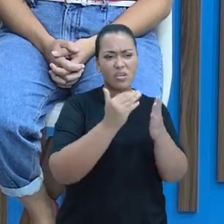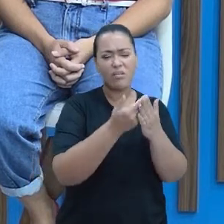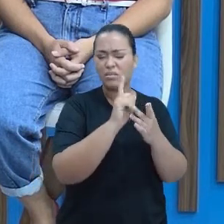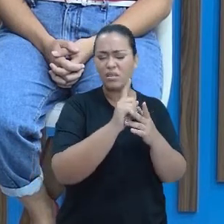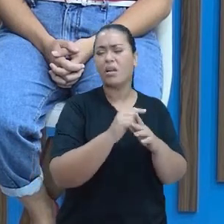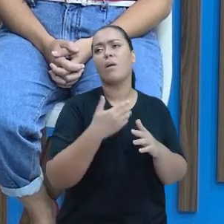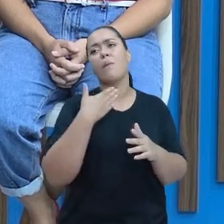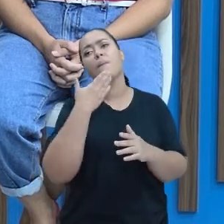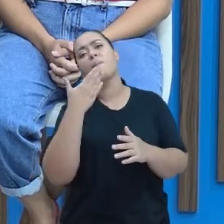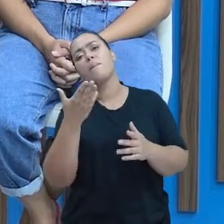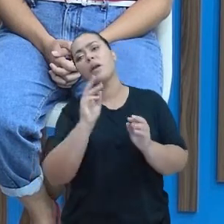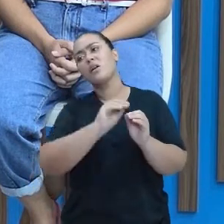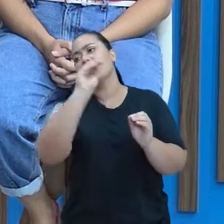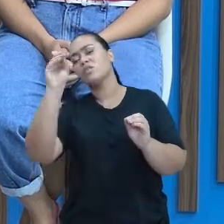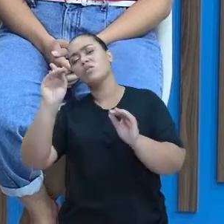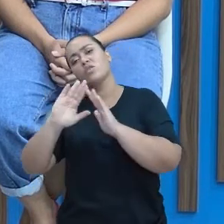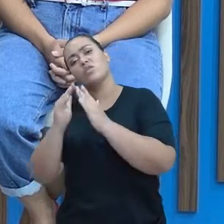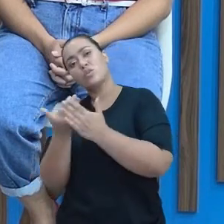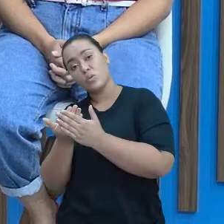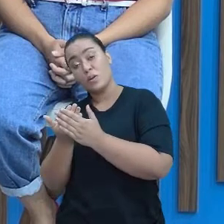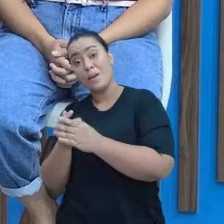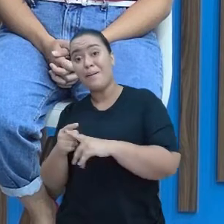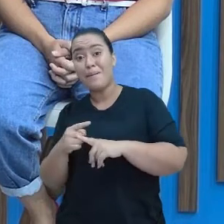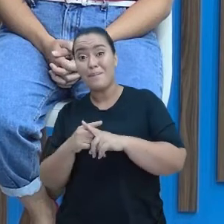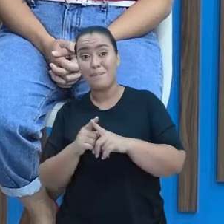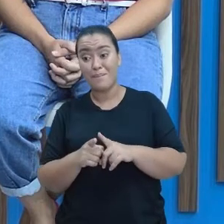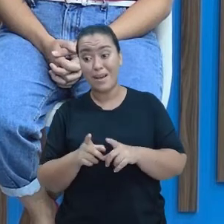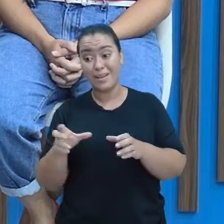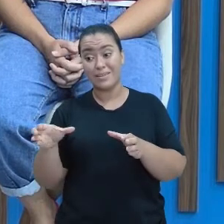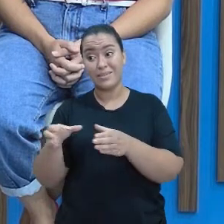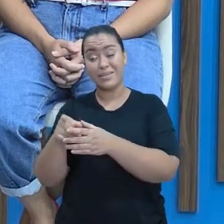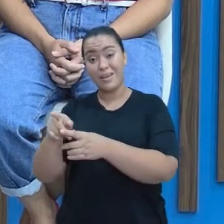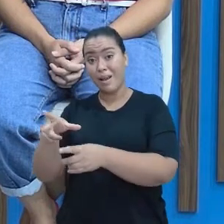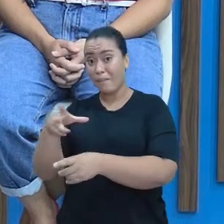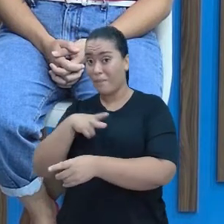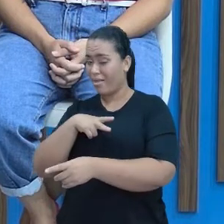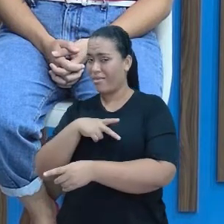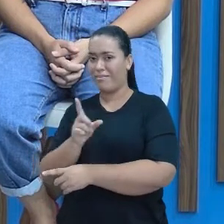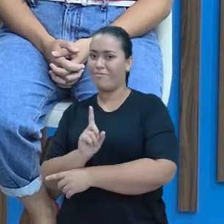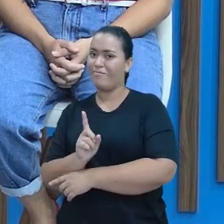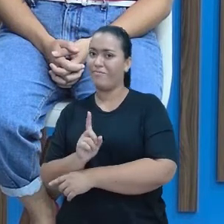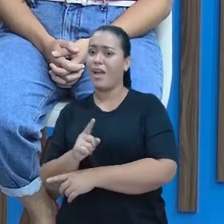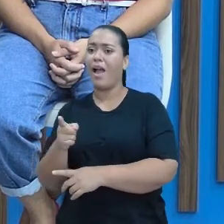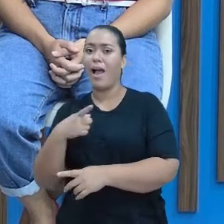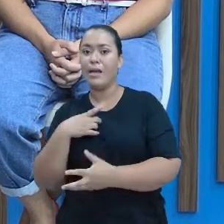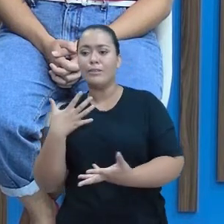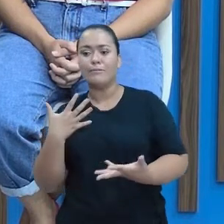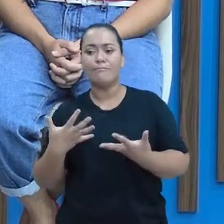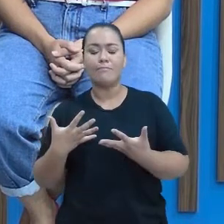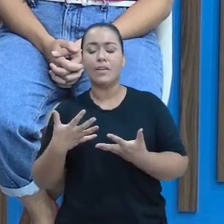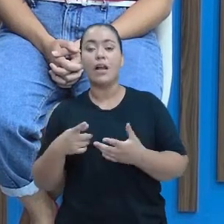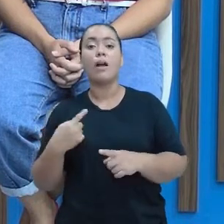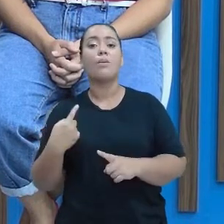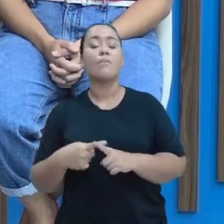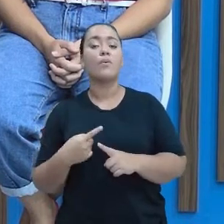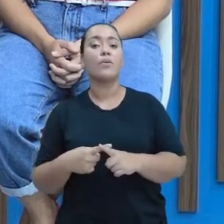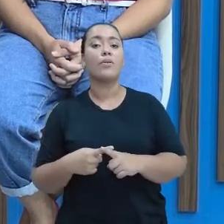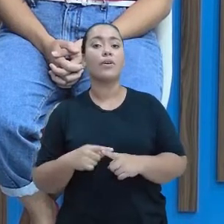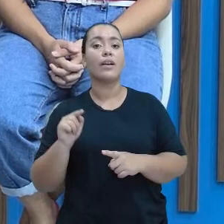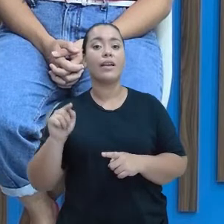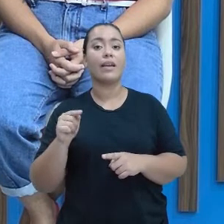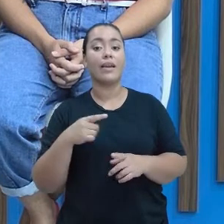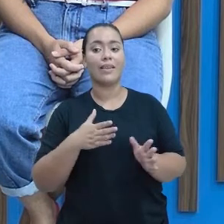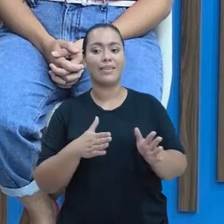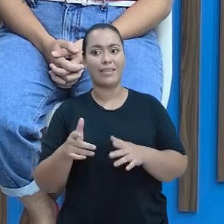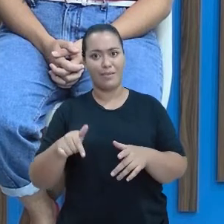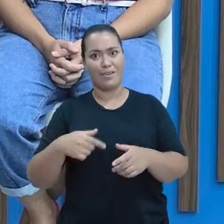escola, eu posso ir para outra. Mas já na rede privada, há uma tensão. Nessa época do